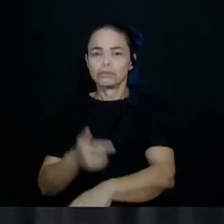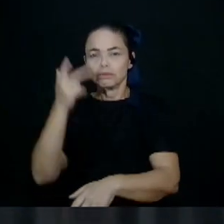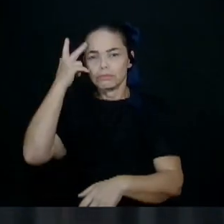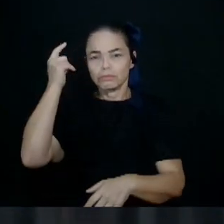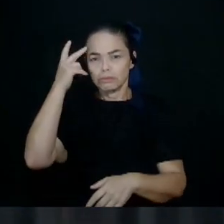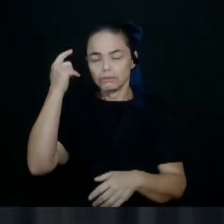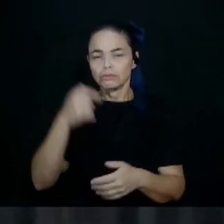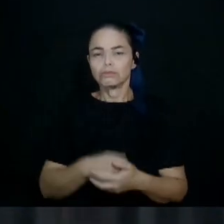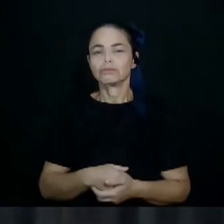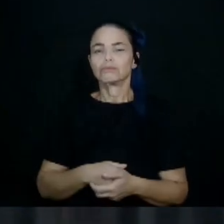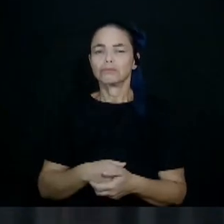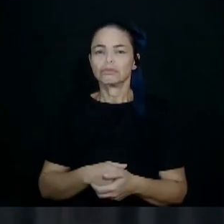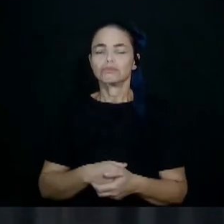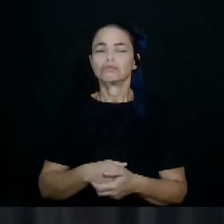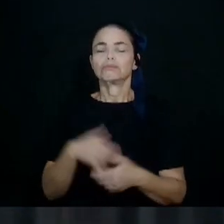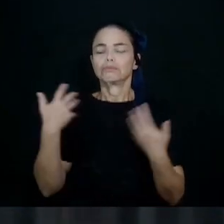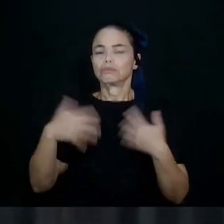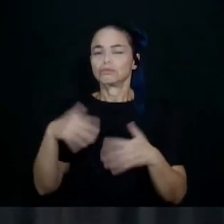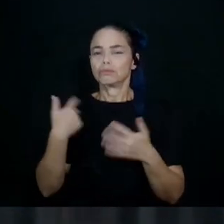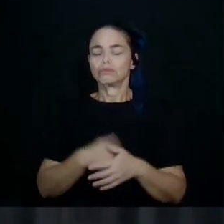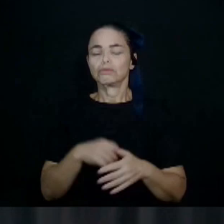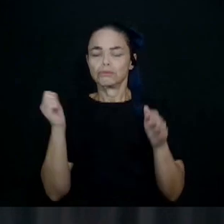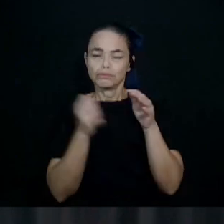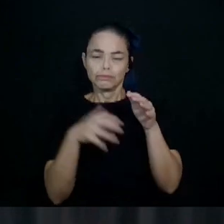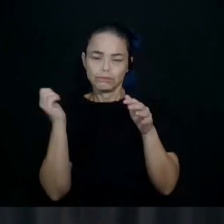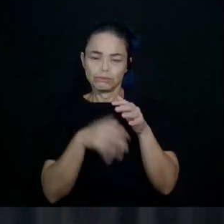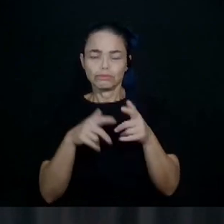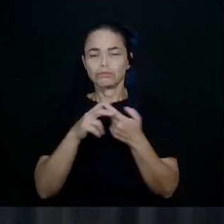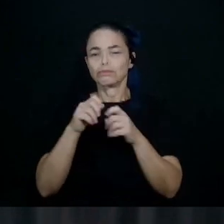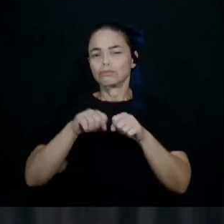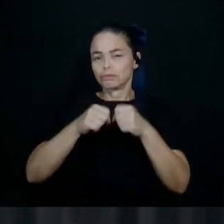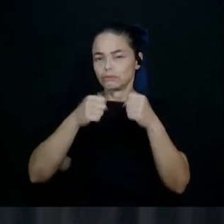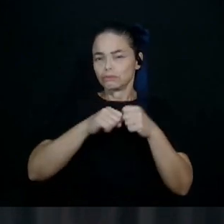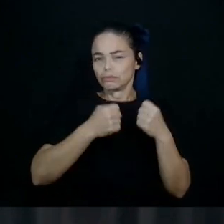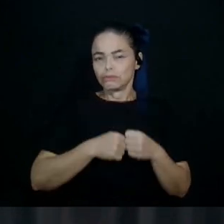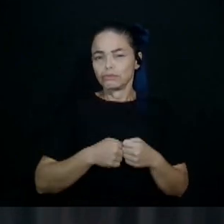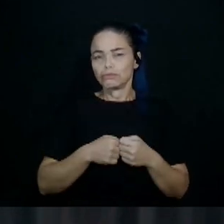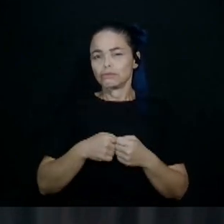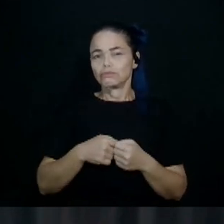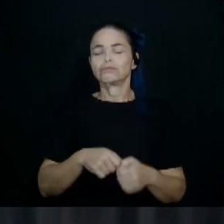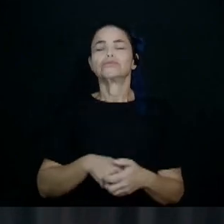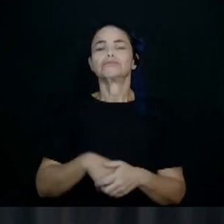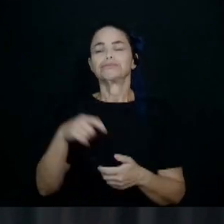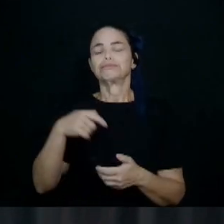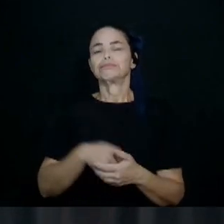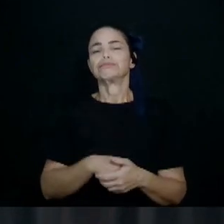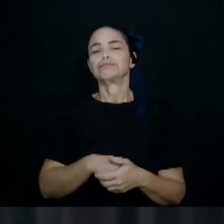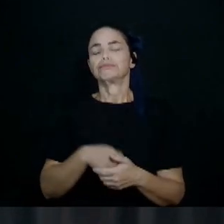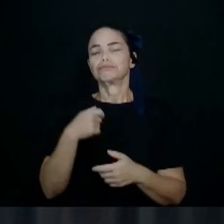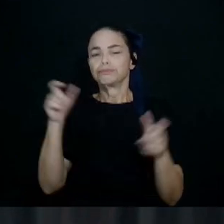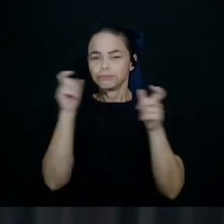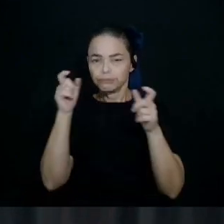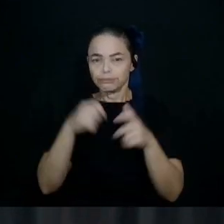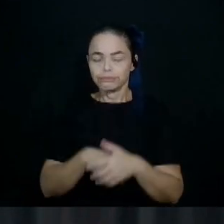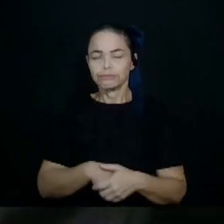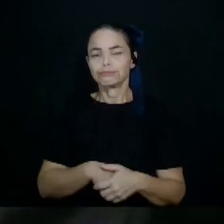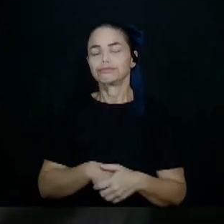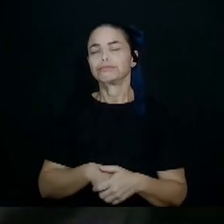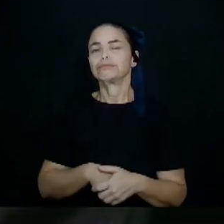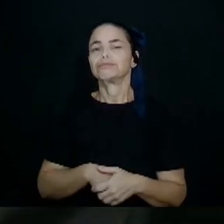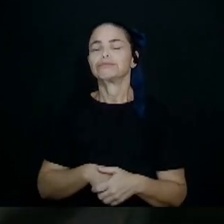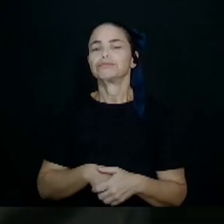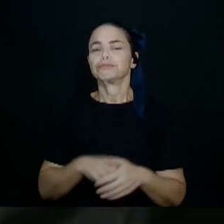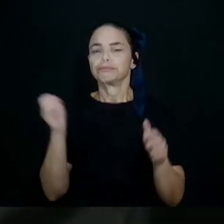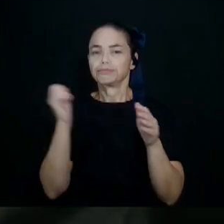quando esse excesso de guardar itens quebrados vira rotina, aí é um sinalzinho de alerta que acende. Olha só, né? Guarda 1,